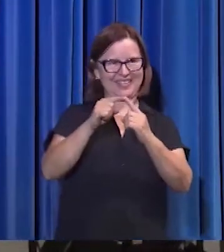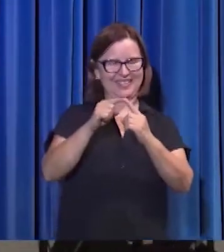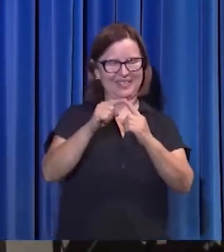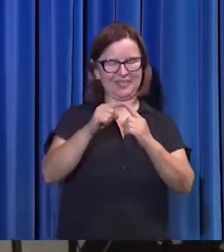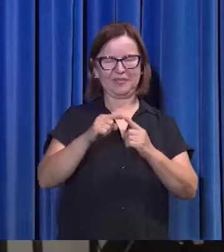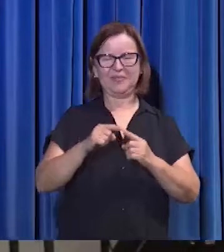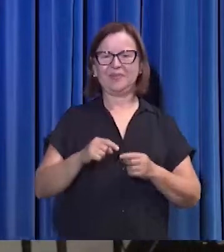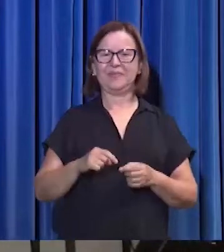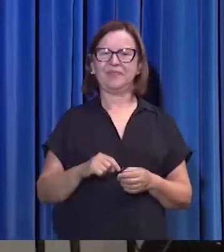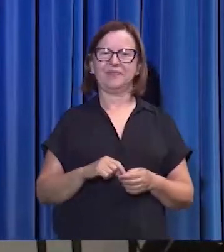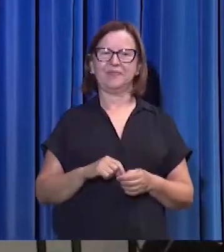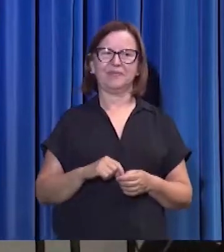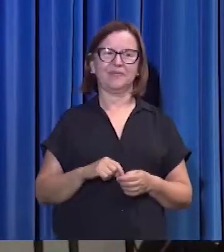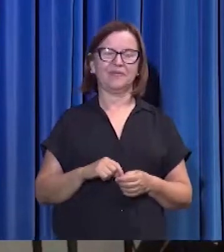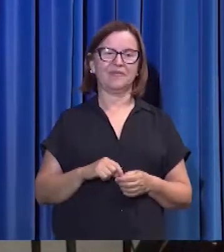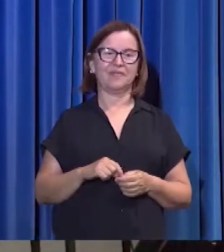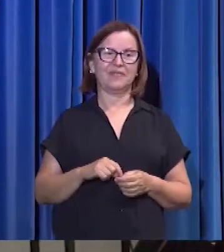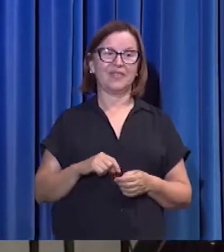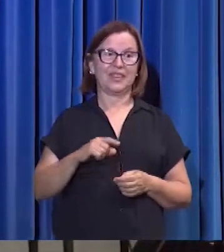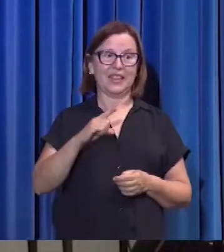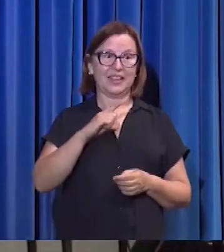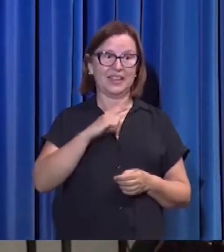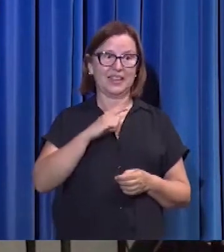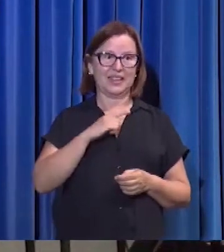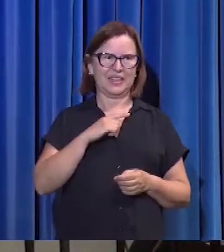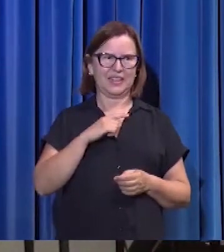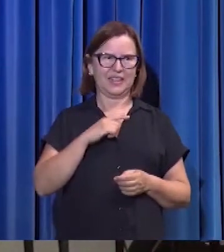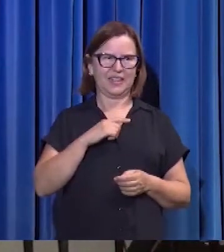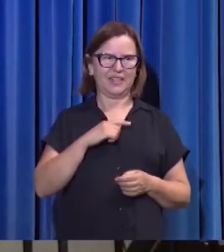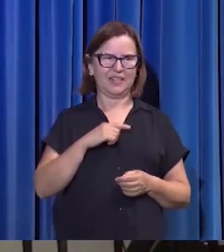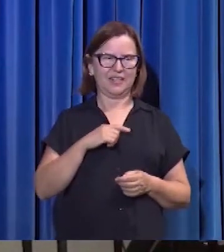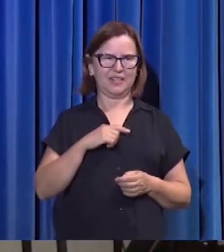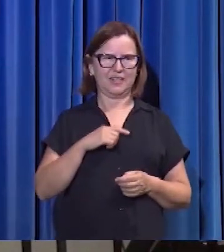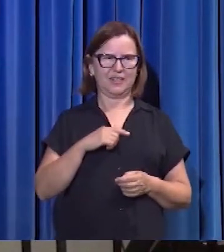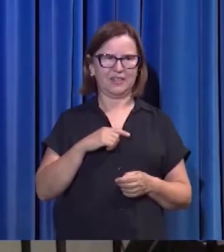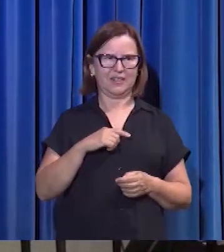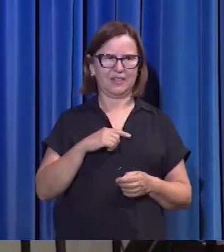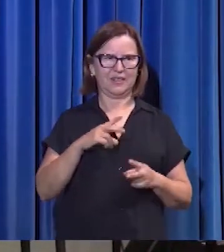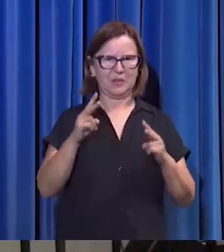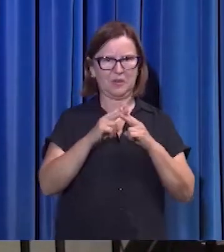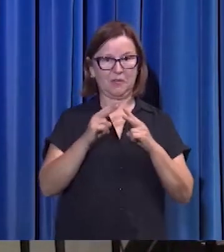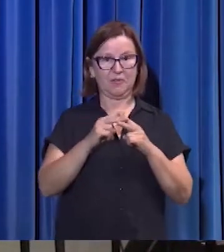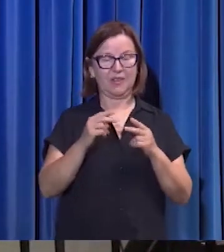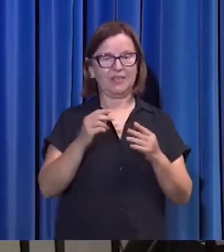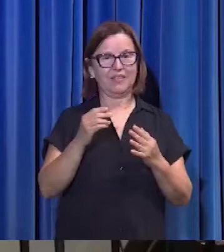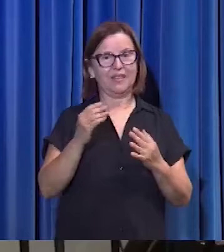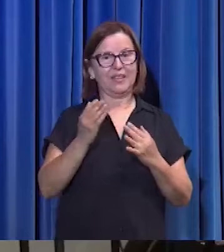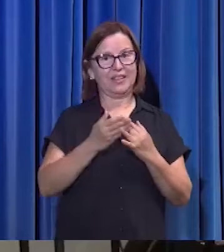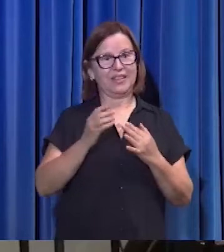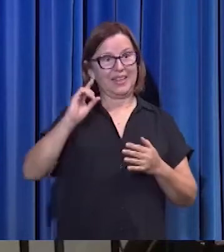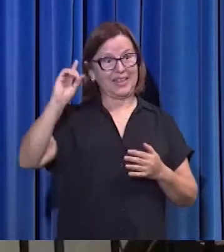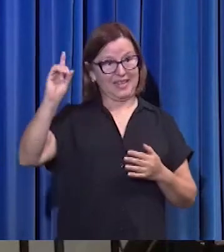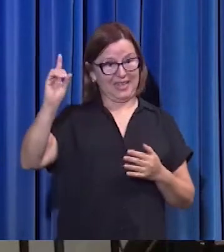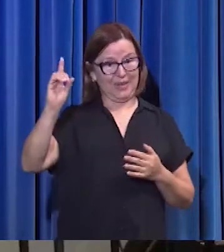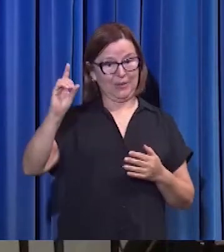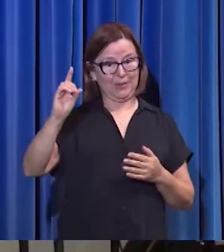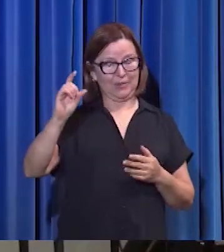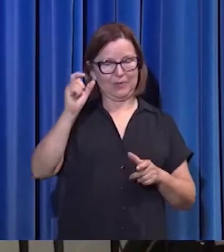um conflito entre Deus e o ser humano pecador. E